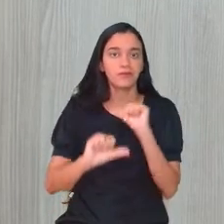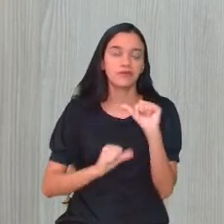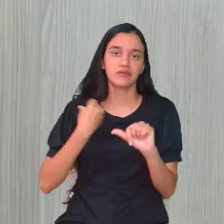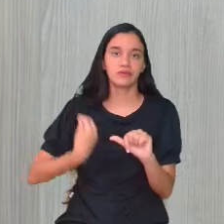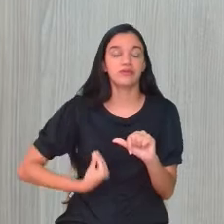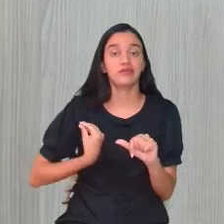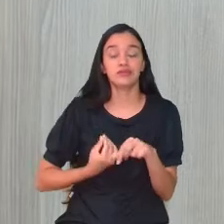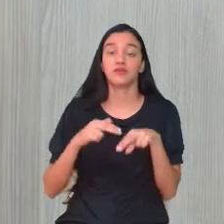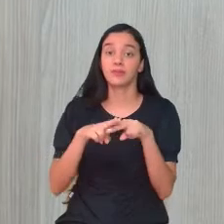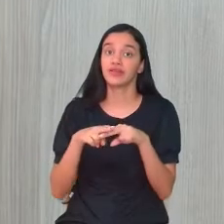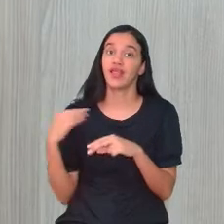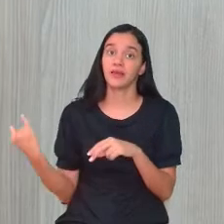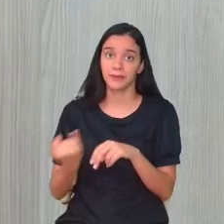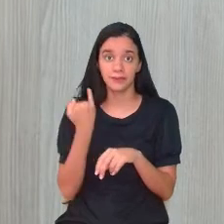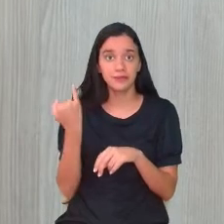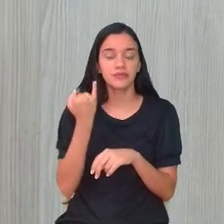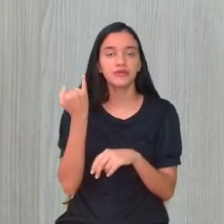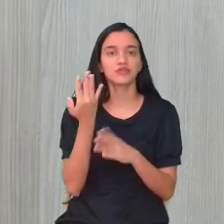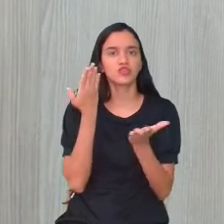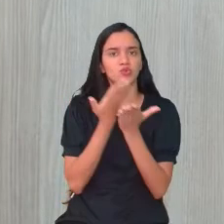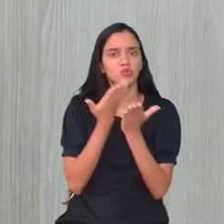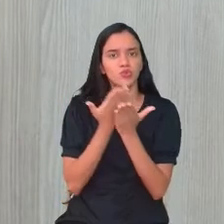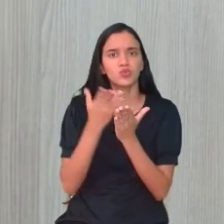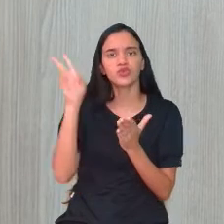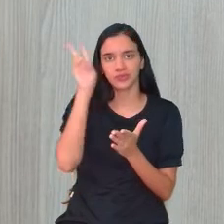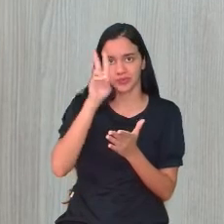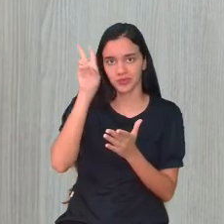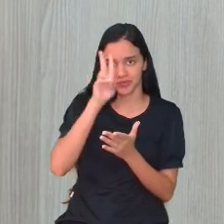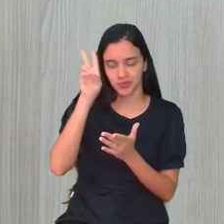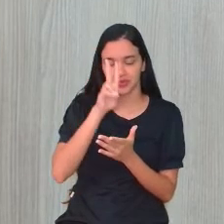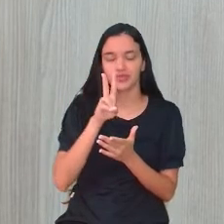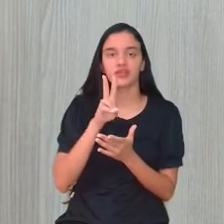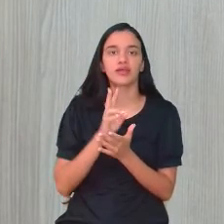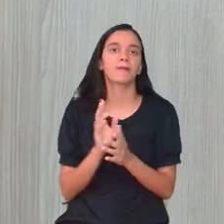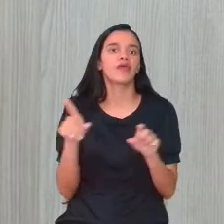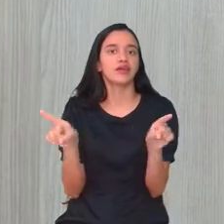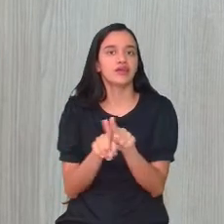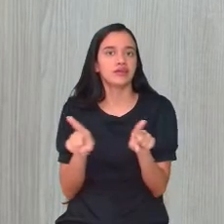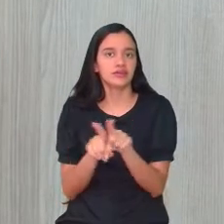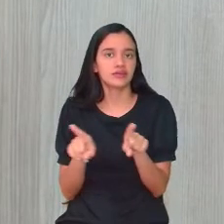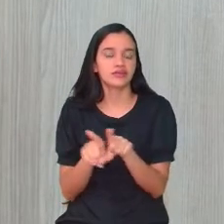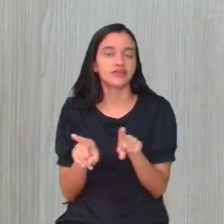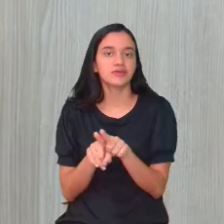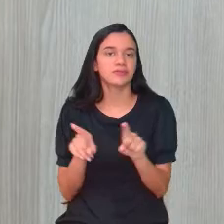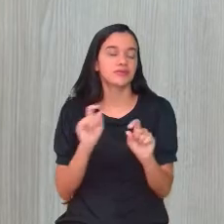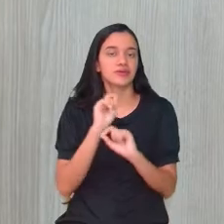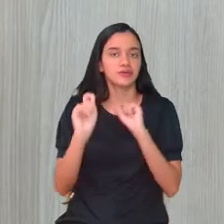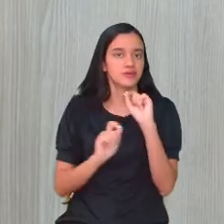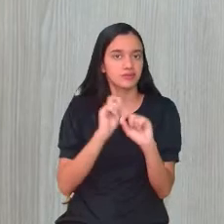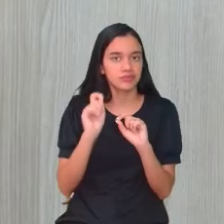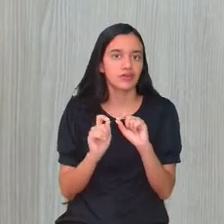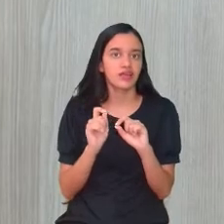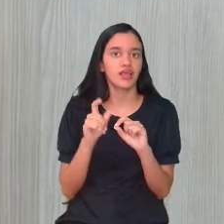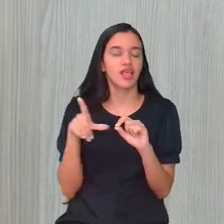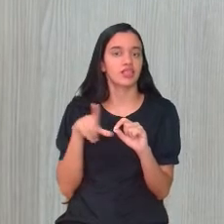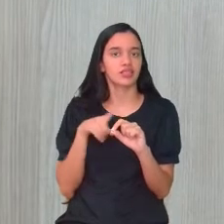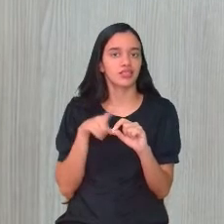presente. Então, por isso que é tão importante o estudo da história, a gente estudar a história, a gente, né,